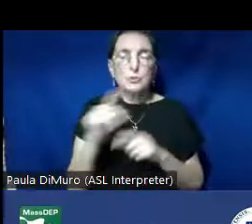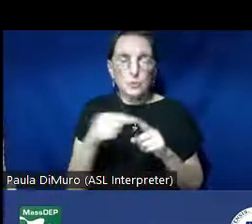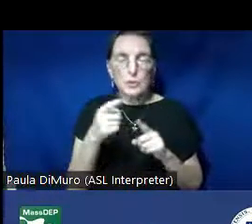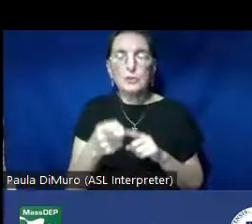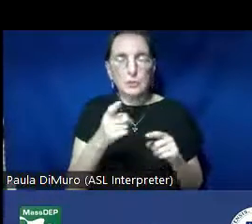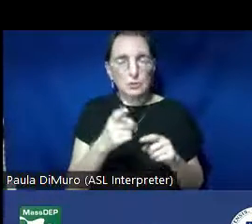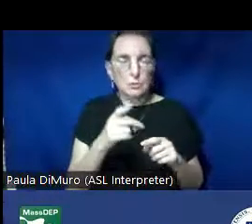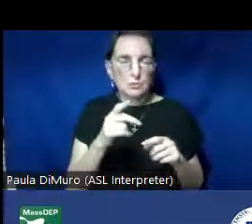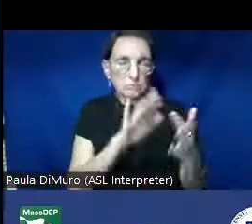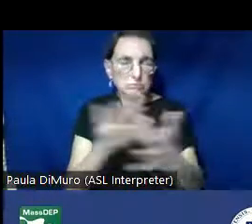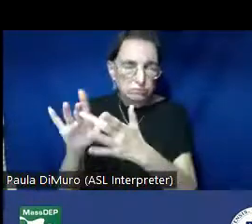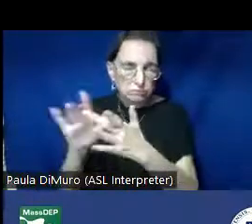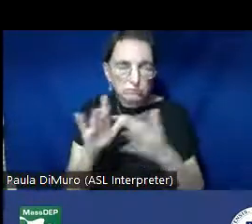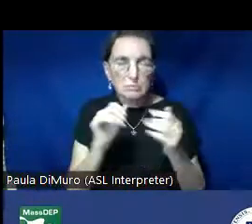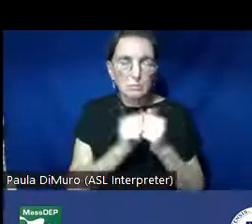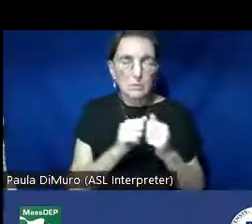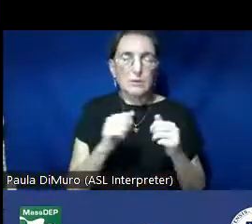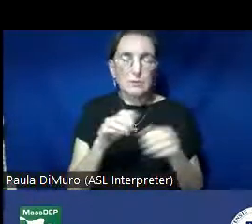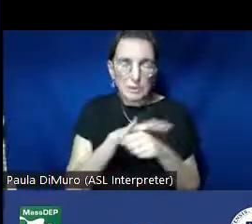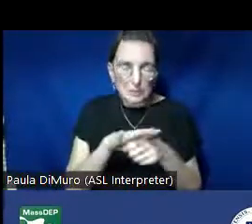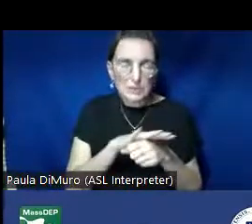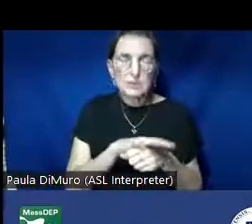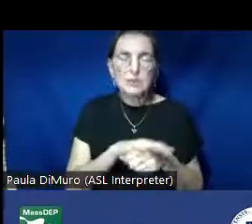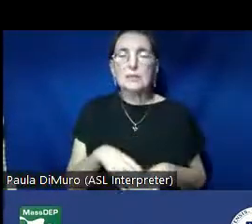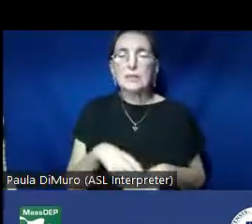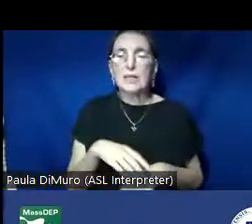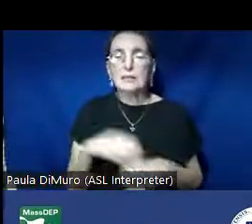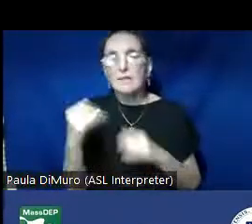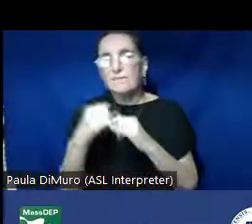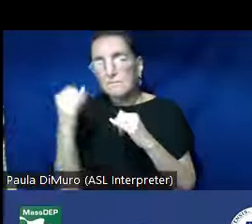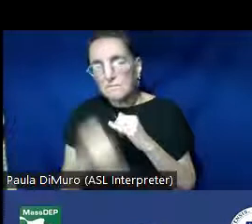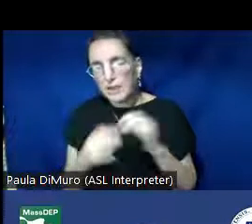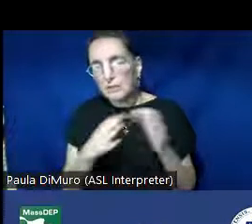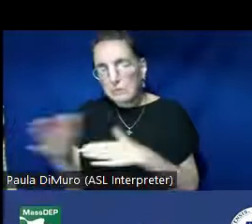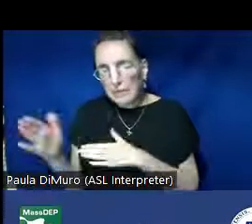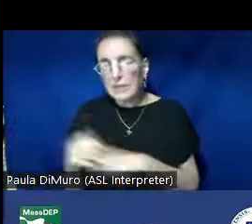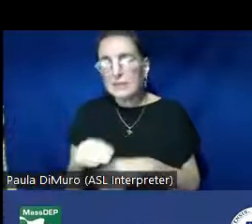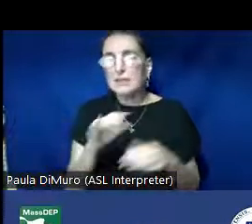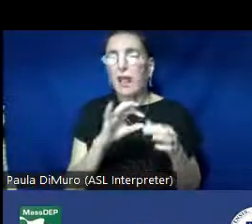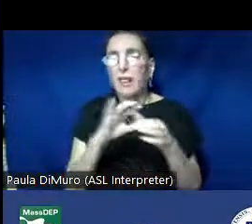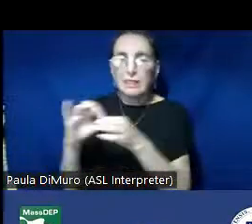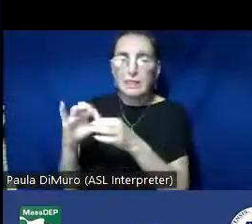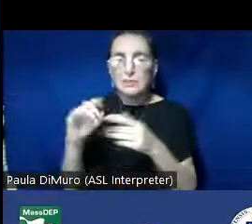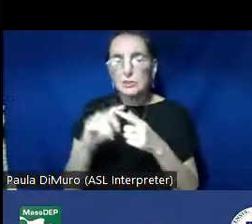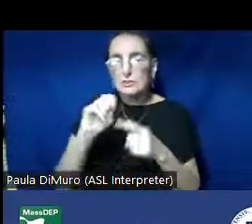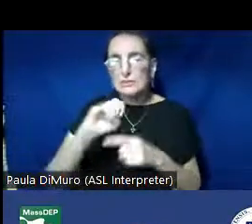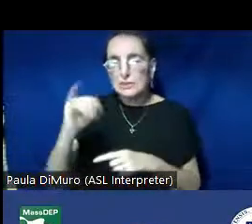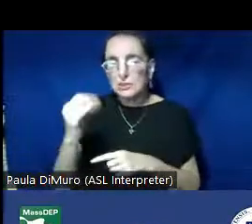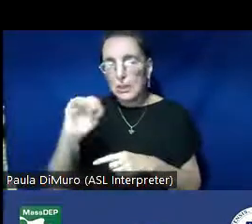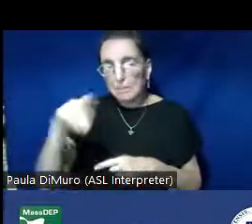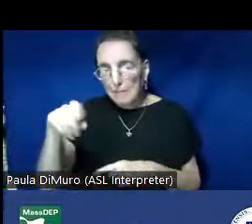A página está consiste no desenvolvimento de planos, links para EJ+,